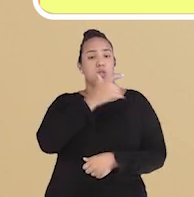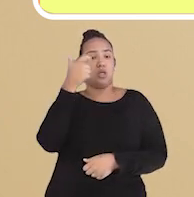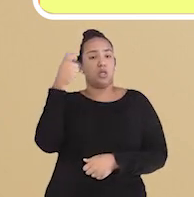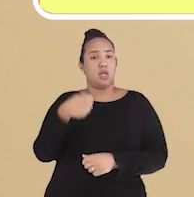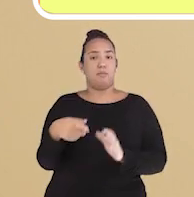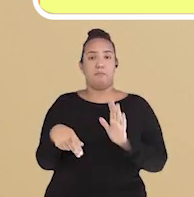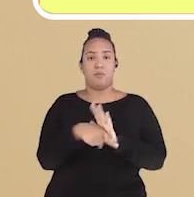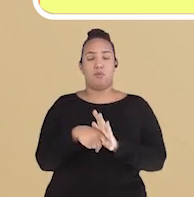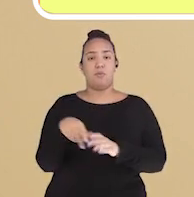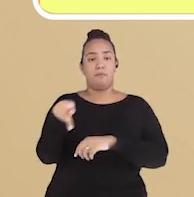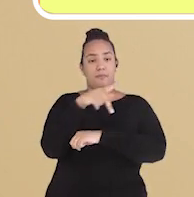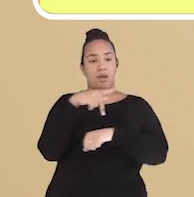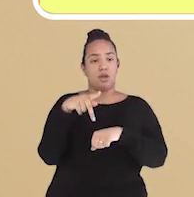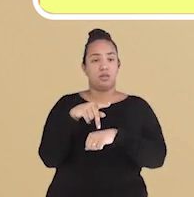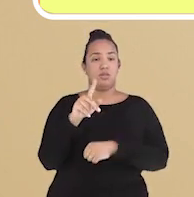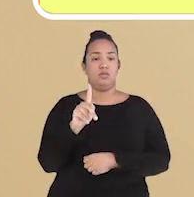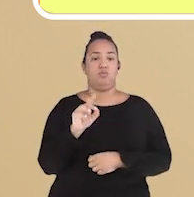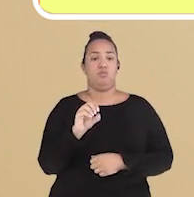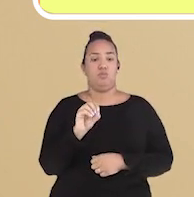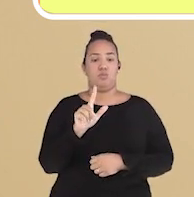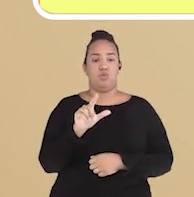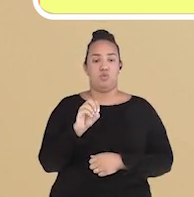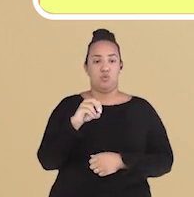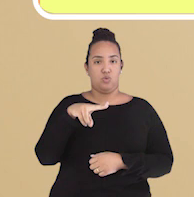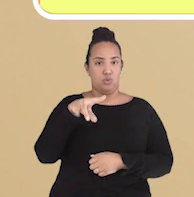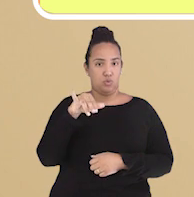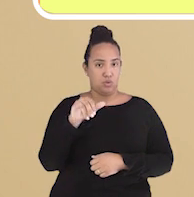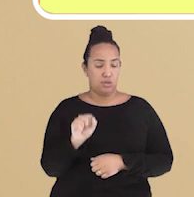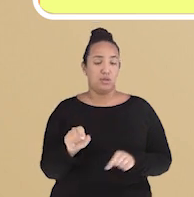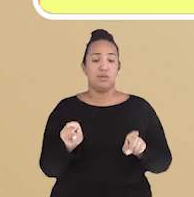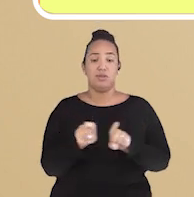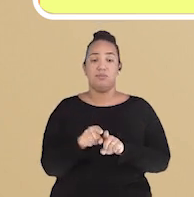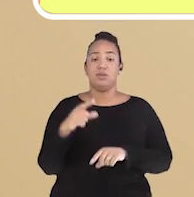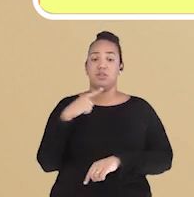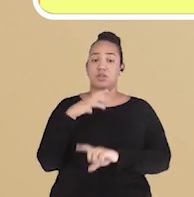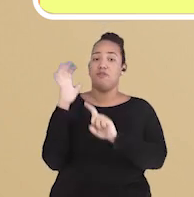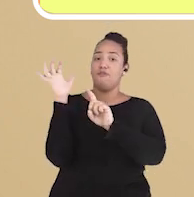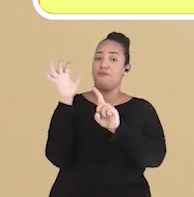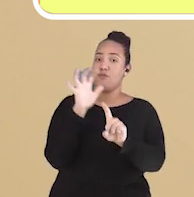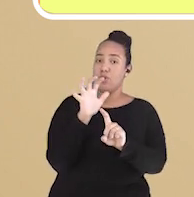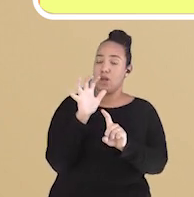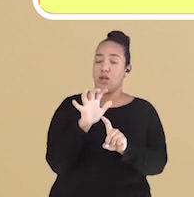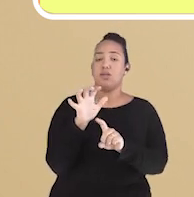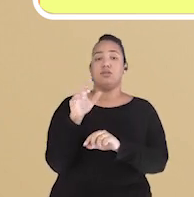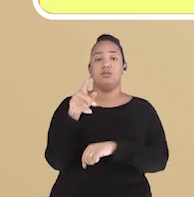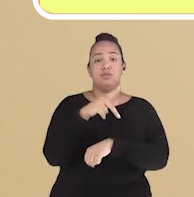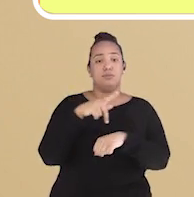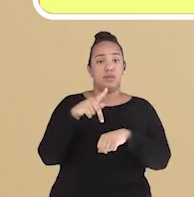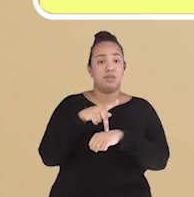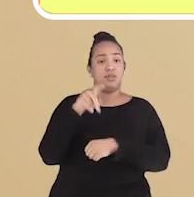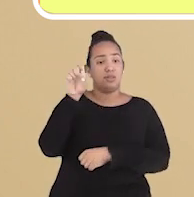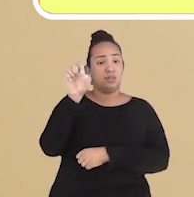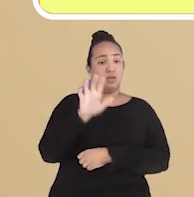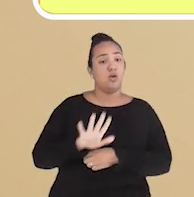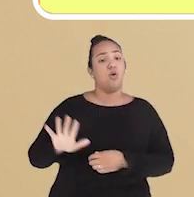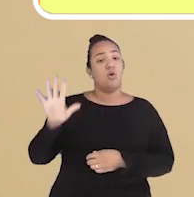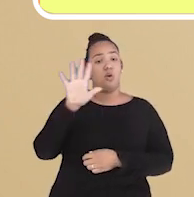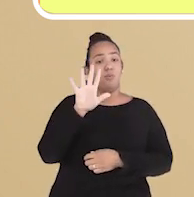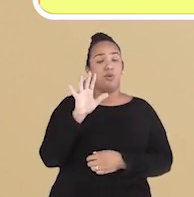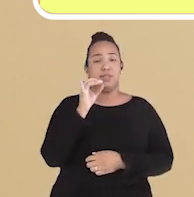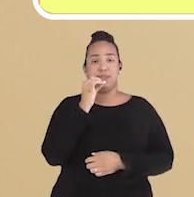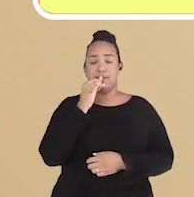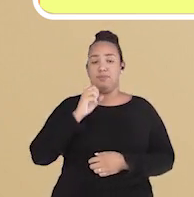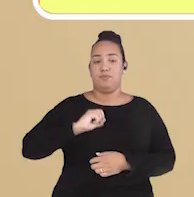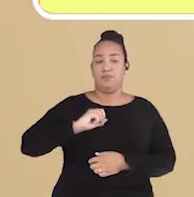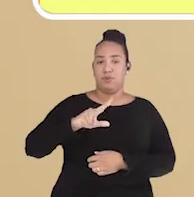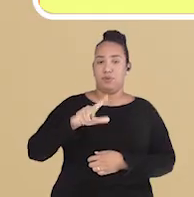da Polônia de 1935, além de influências dos regimes totalitários fascistas europeus, que estão entre